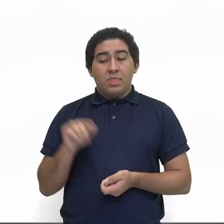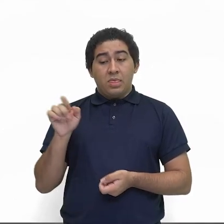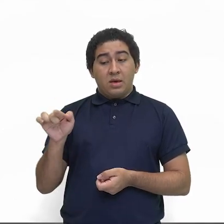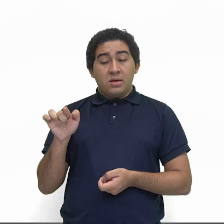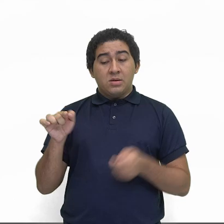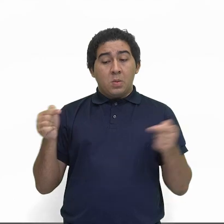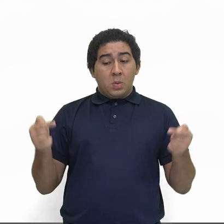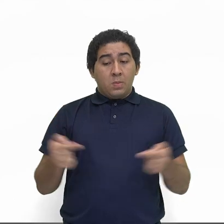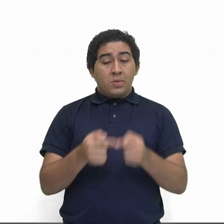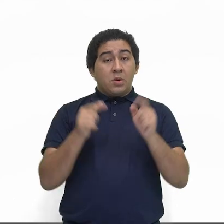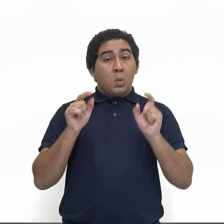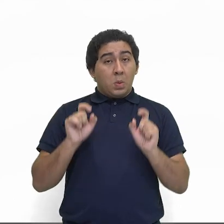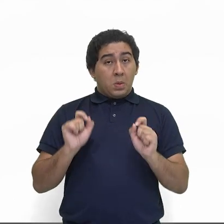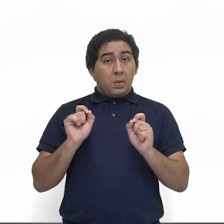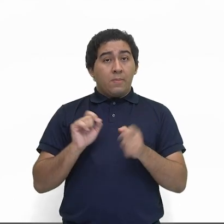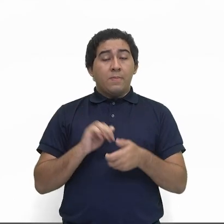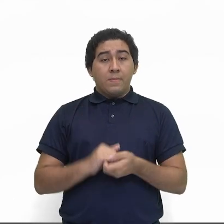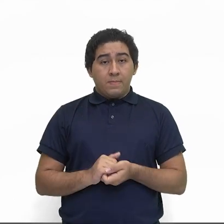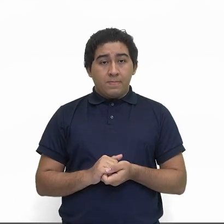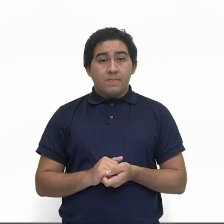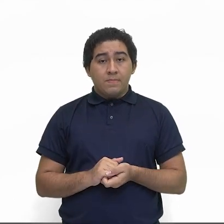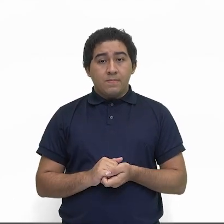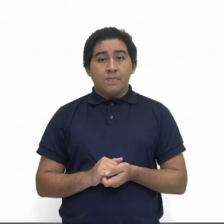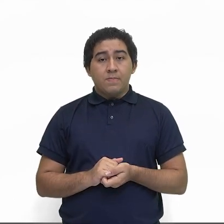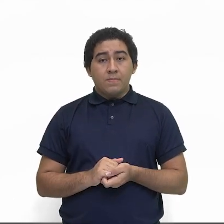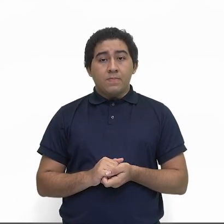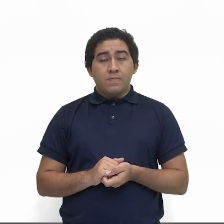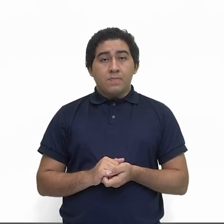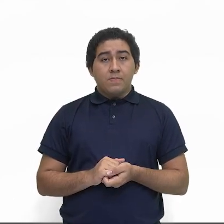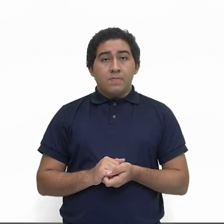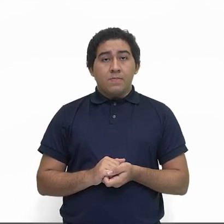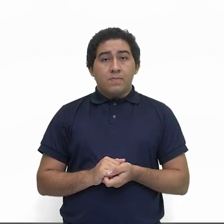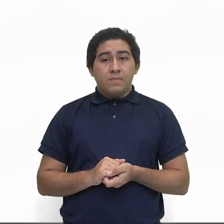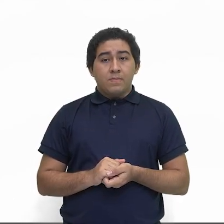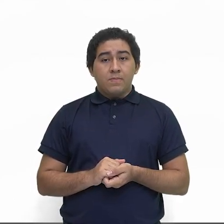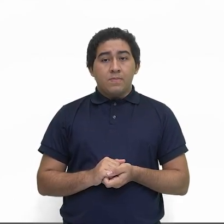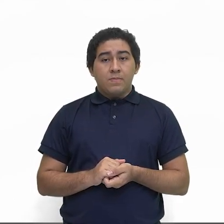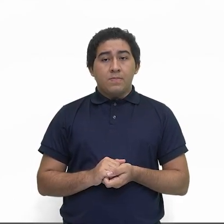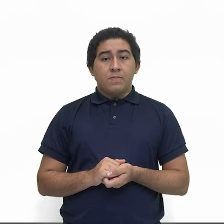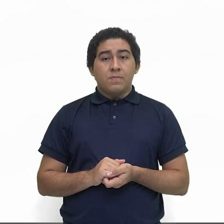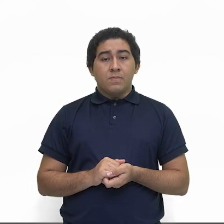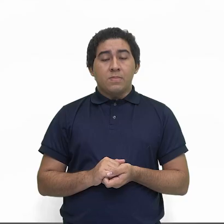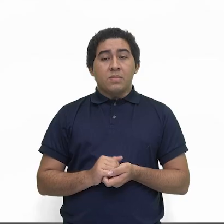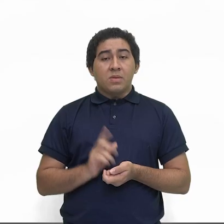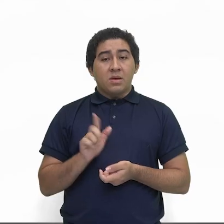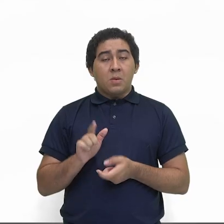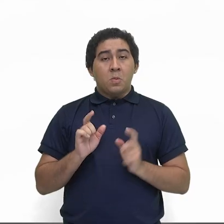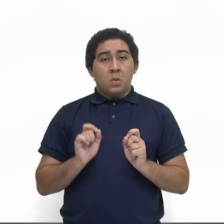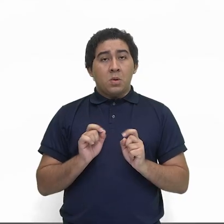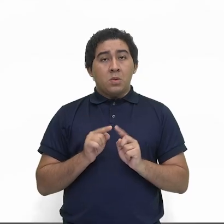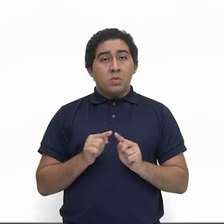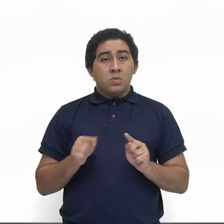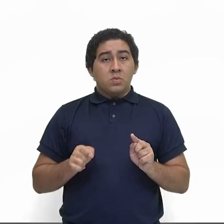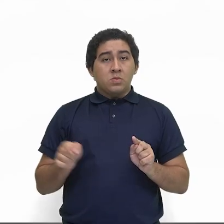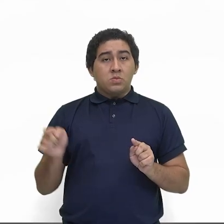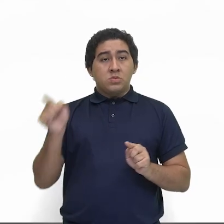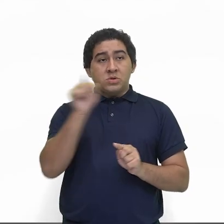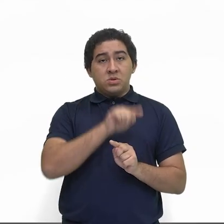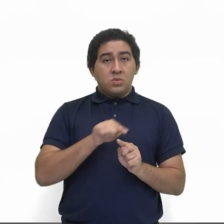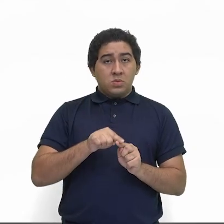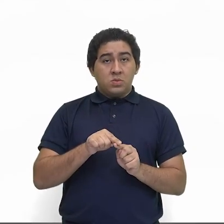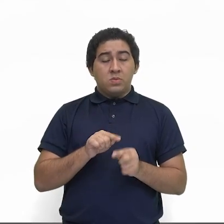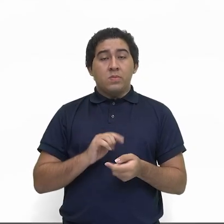a ver com, parece um círculo, ou seja, parece uma linha aí. E também quando dizem aí,